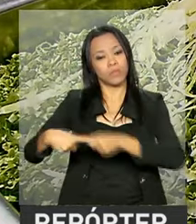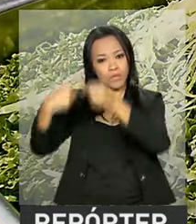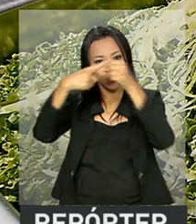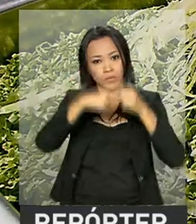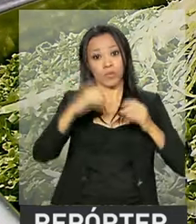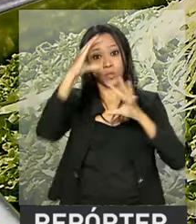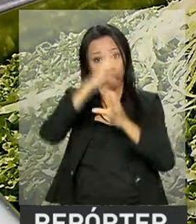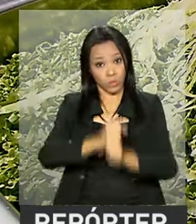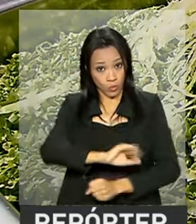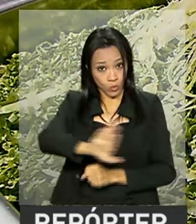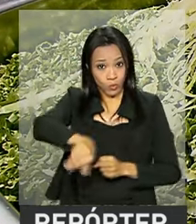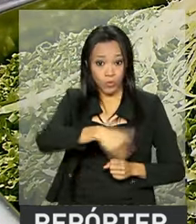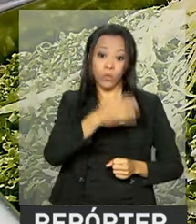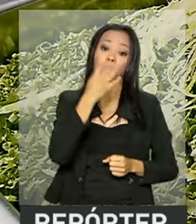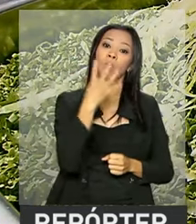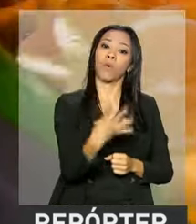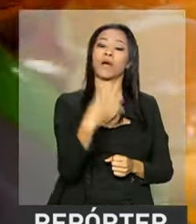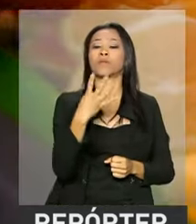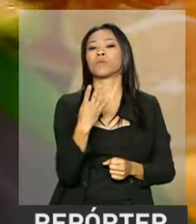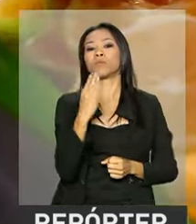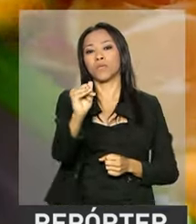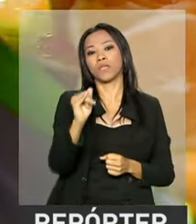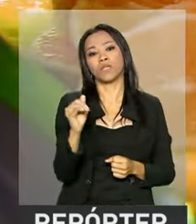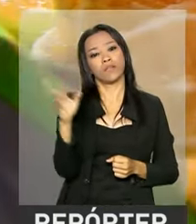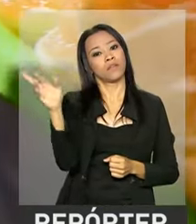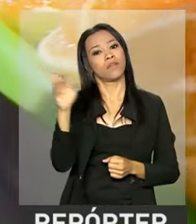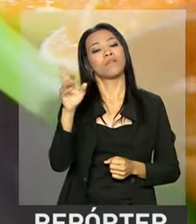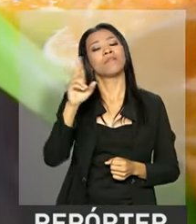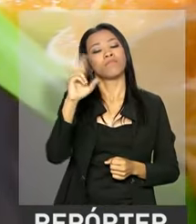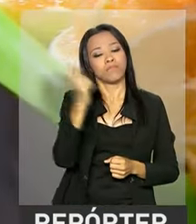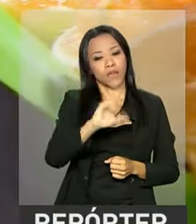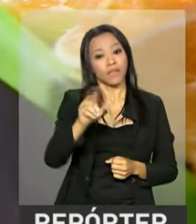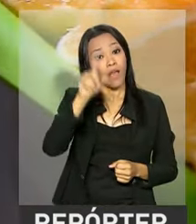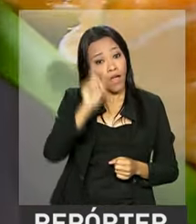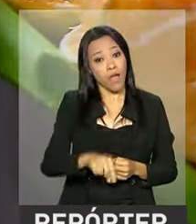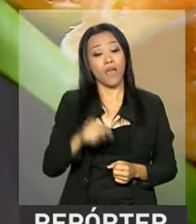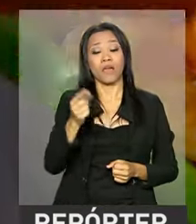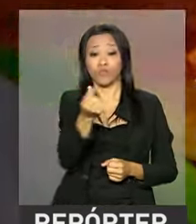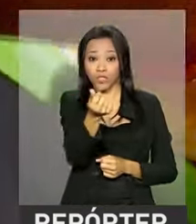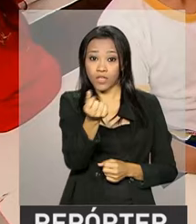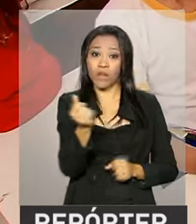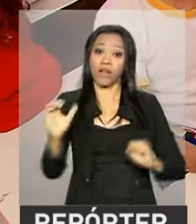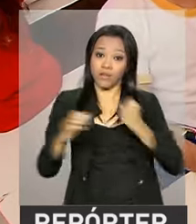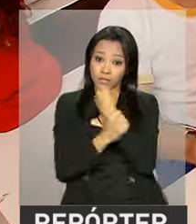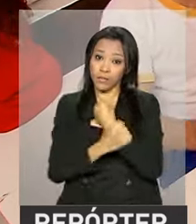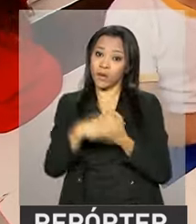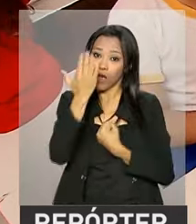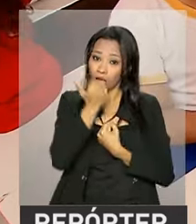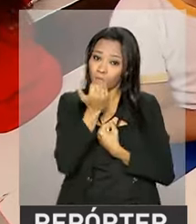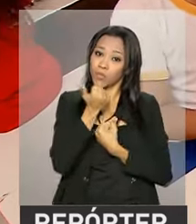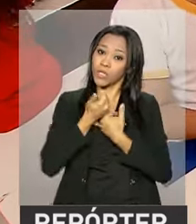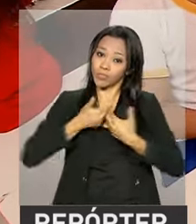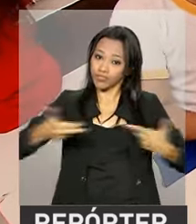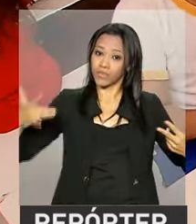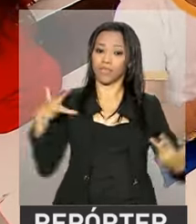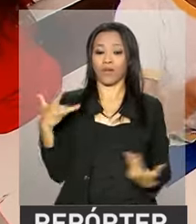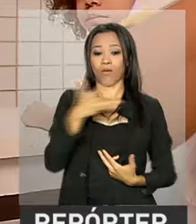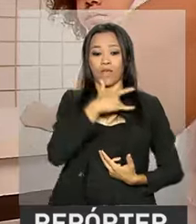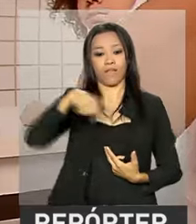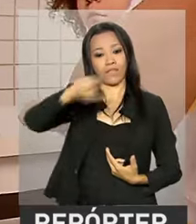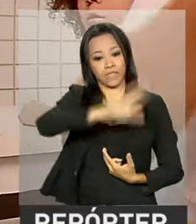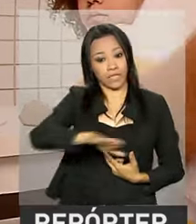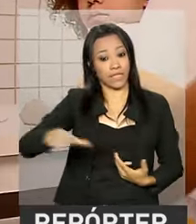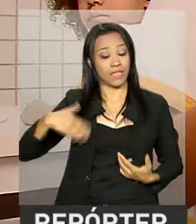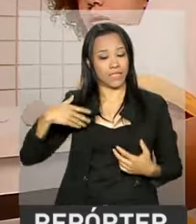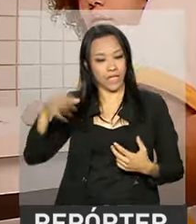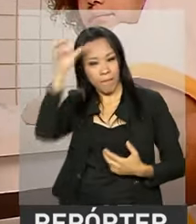investimento chega a R$ 4 bilhões. Dinheiro que vai garantir alimentação saudável para que essas crianças tenham energia